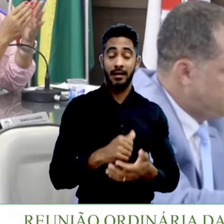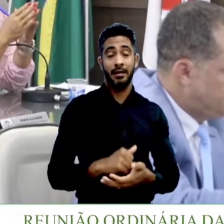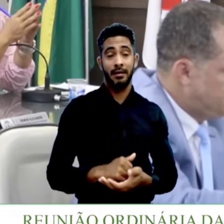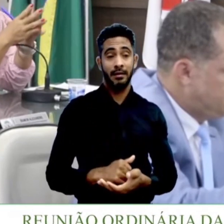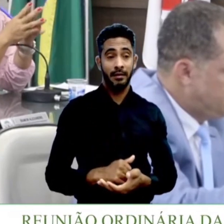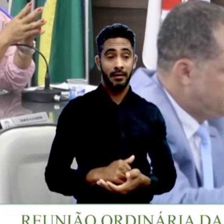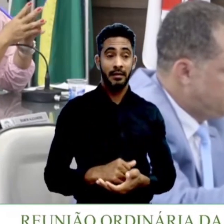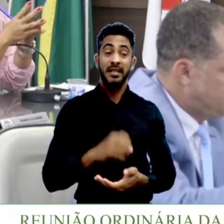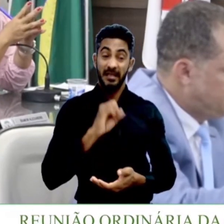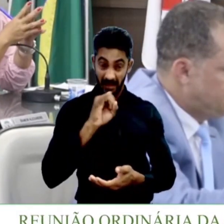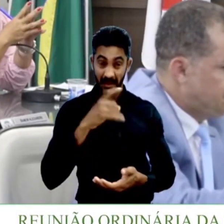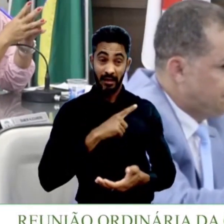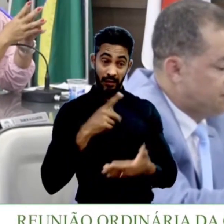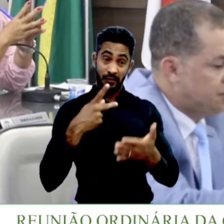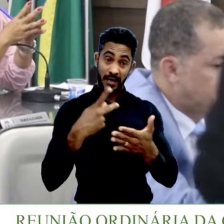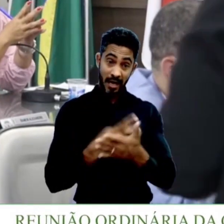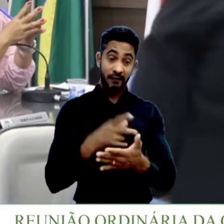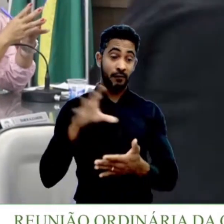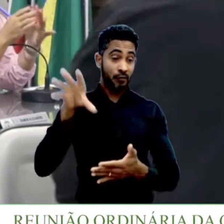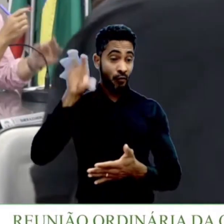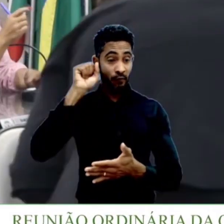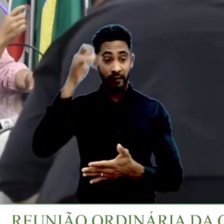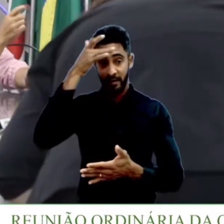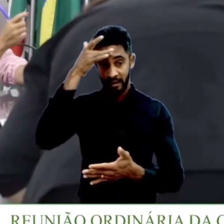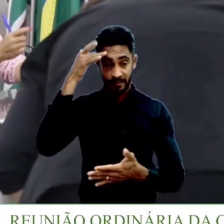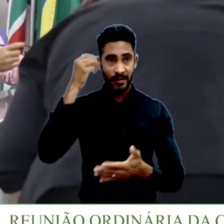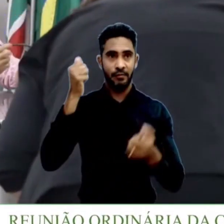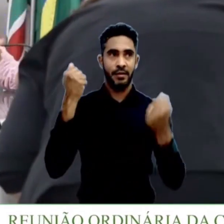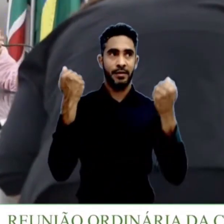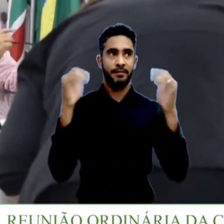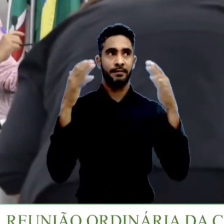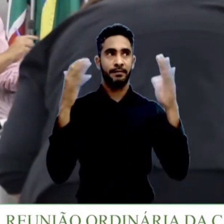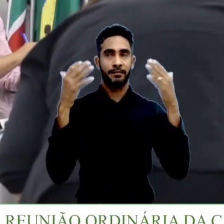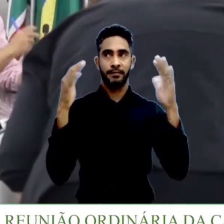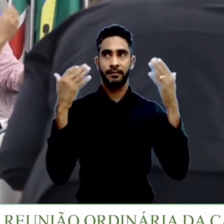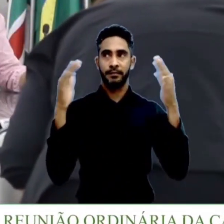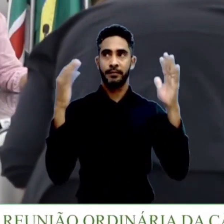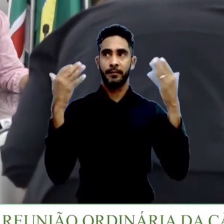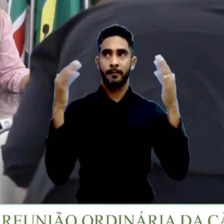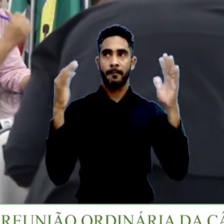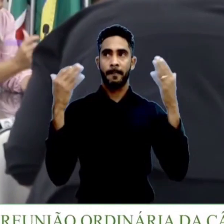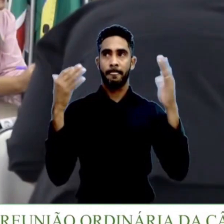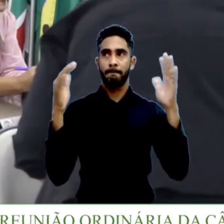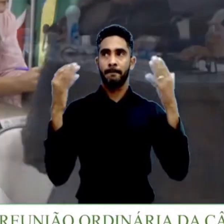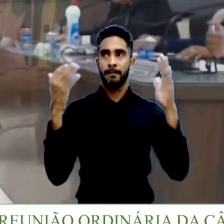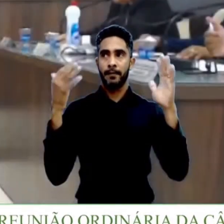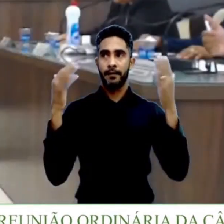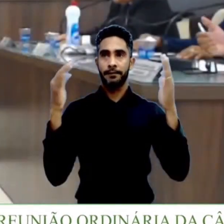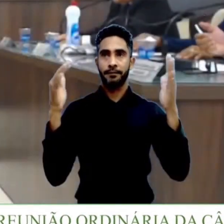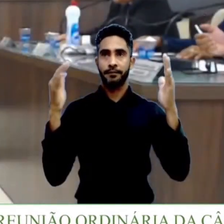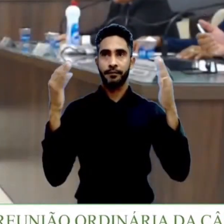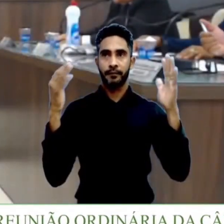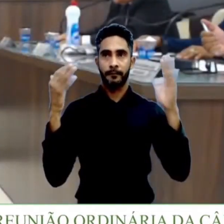há discrepância, vamos ouvir as categorias. Mas é só voltando.